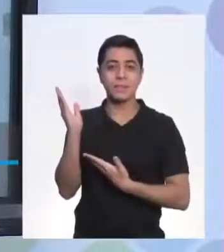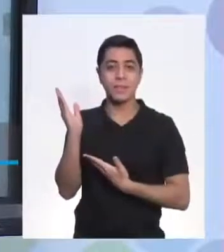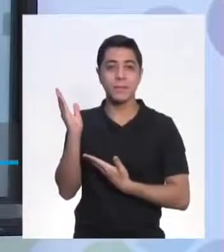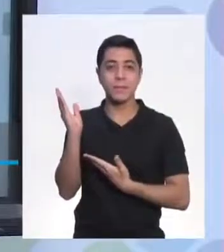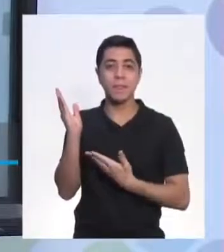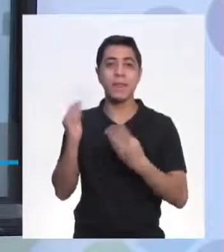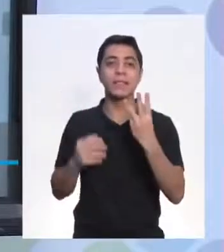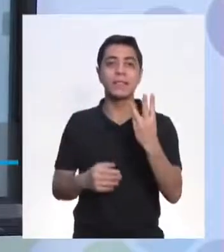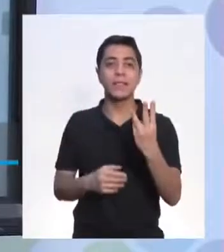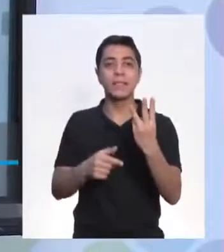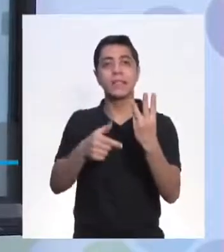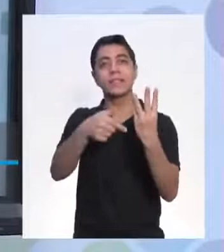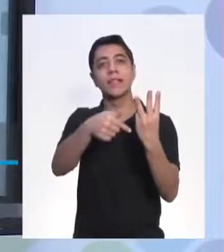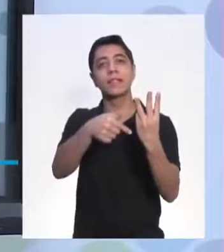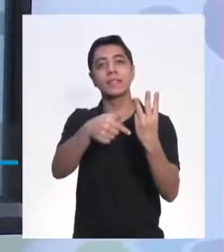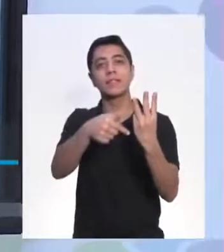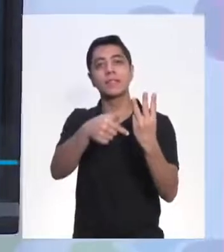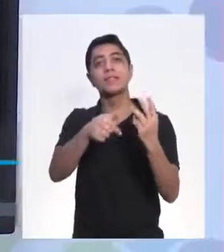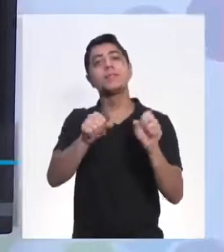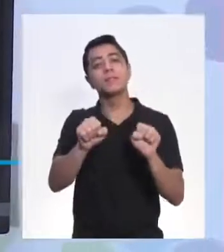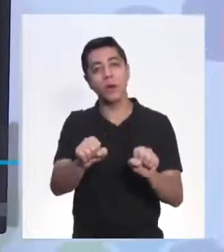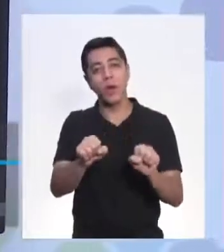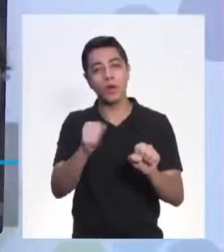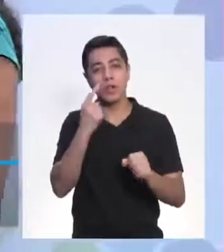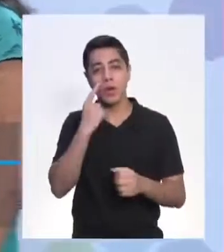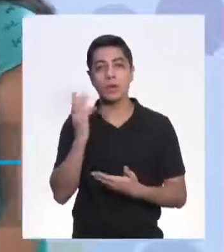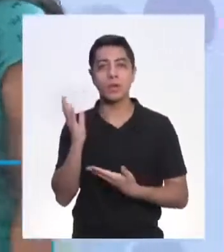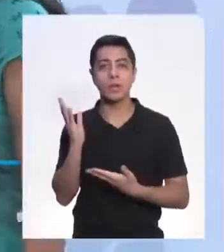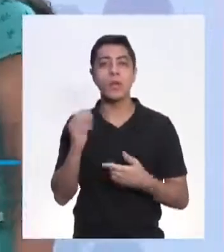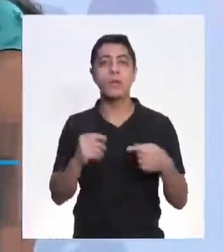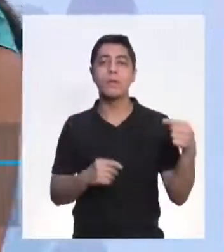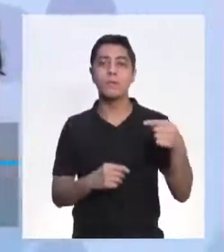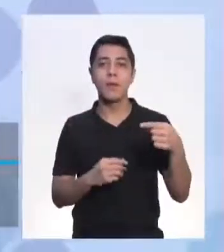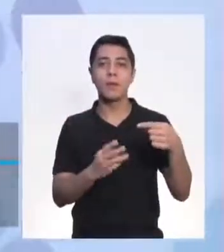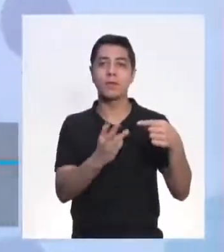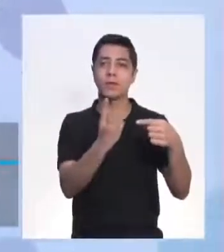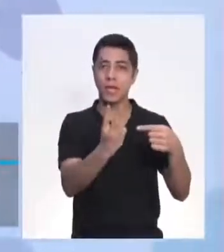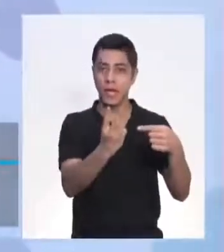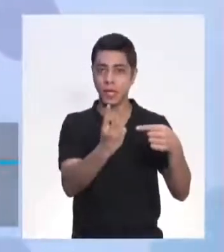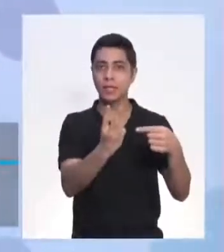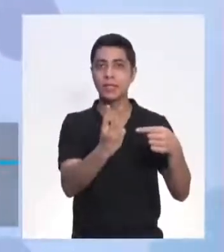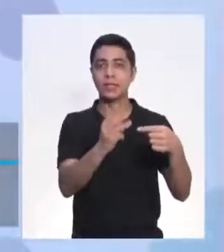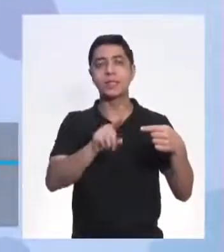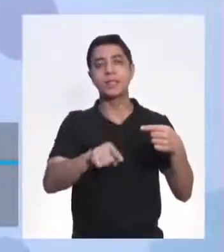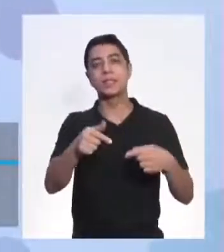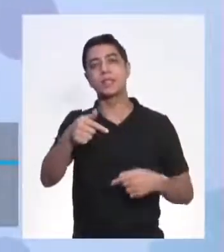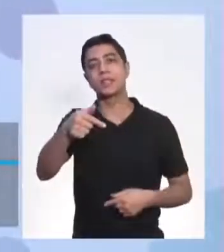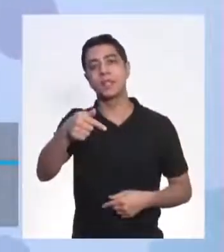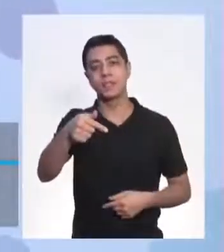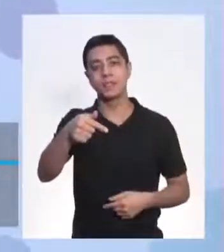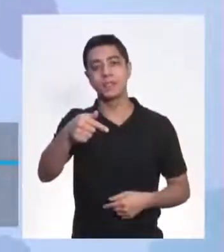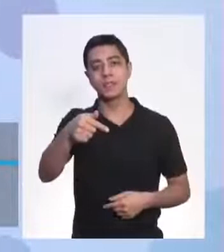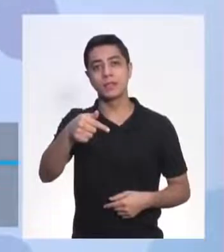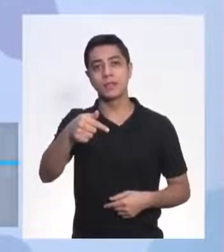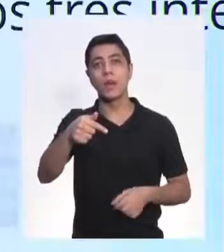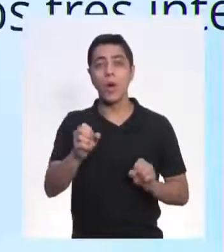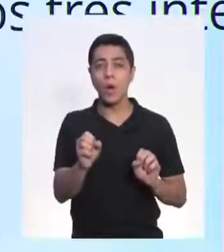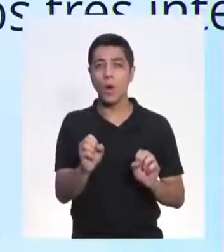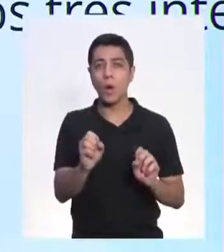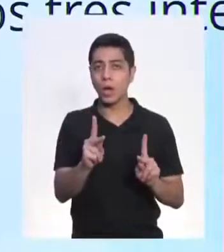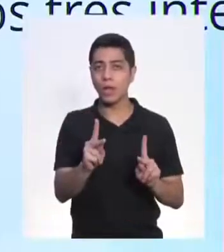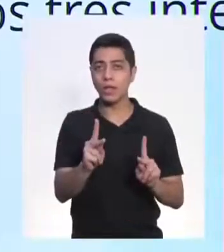como menos 3 inteiros e 7 décimos, ok? Bom, então,